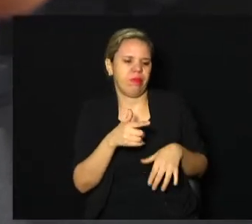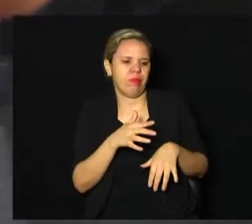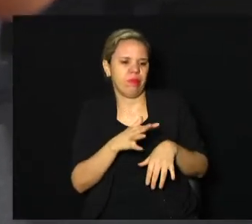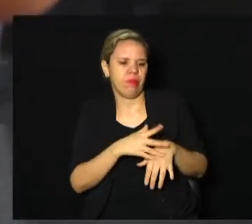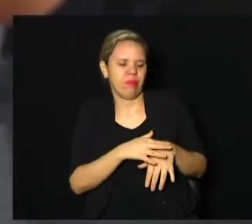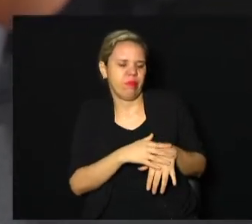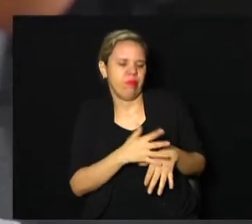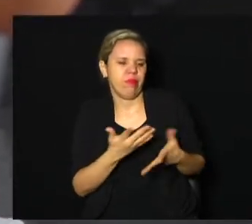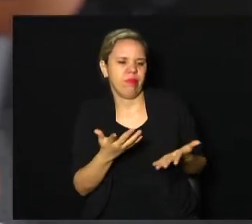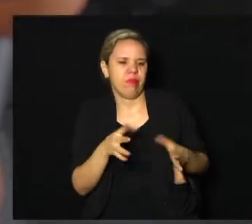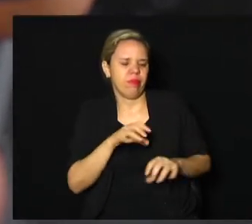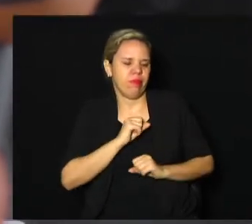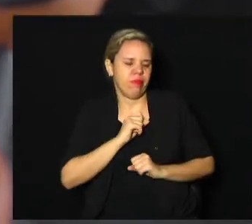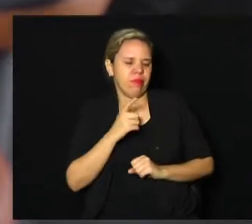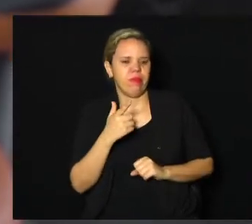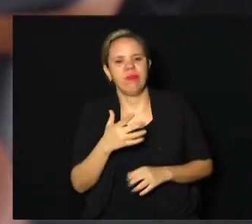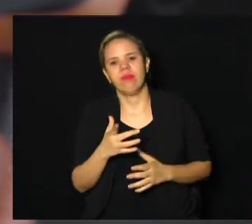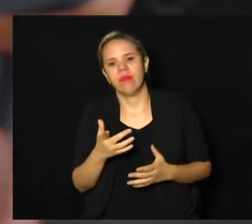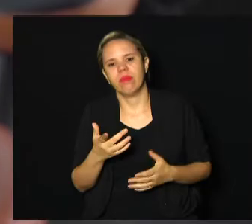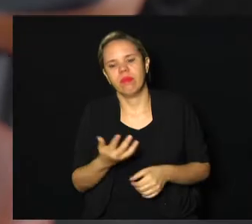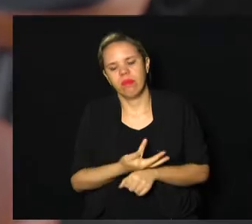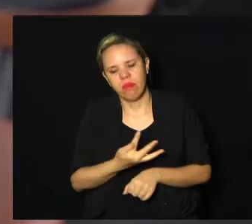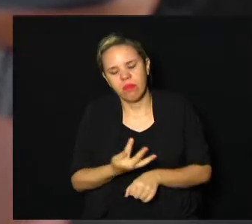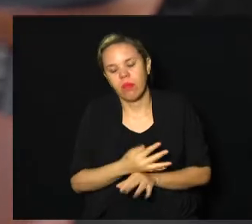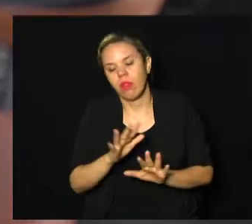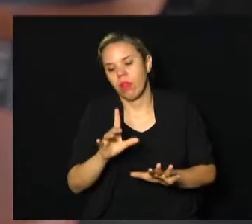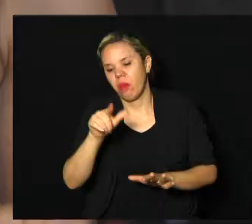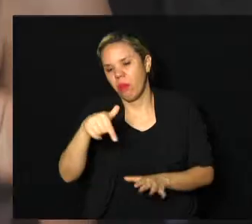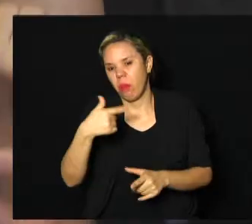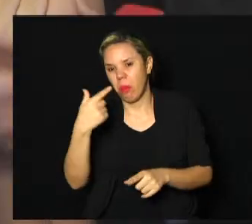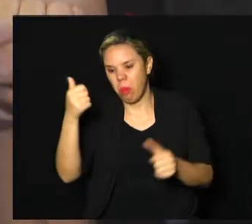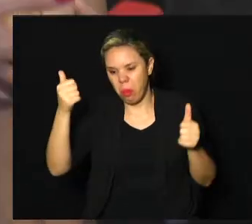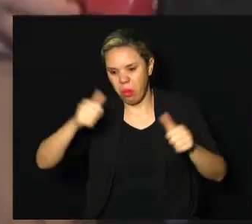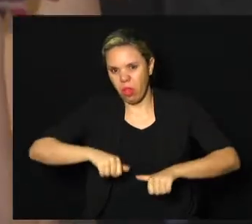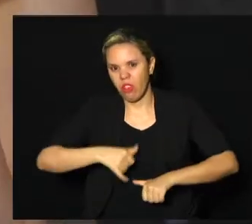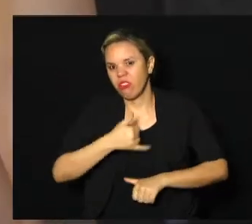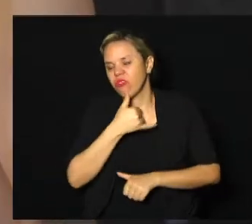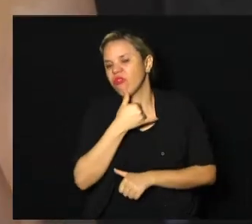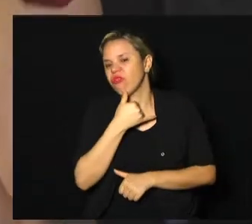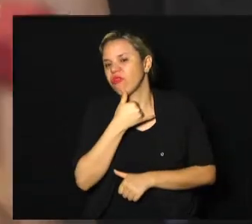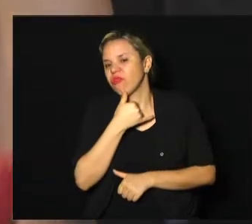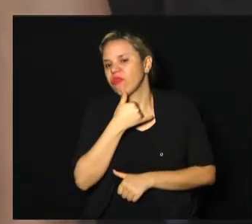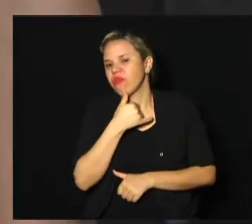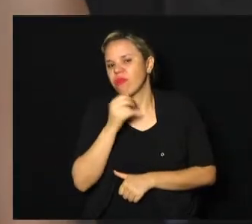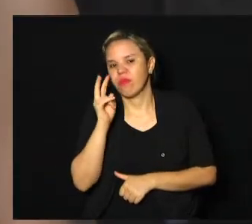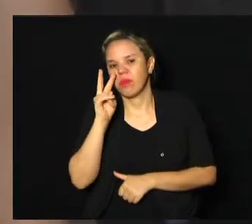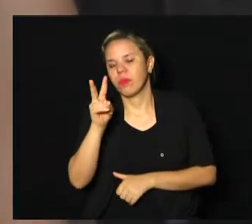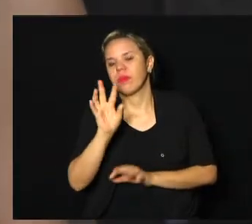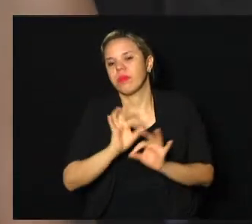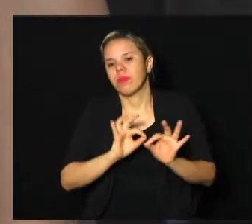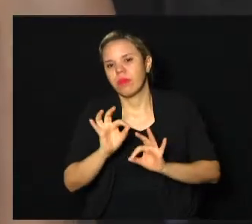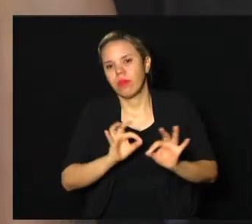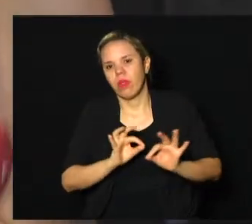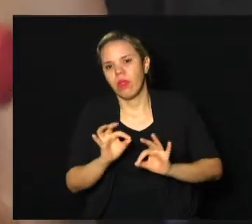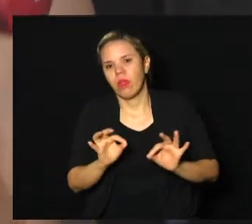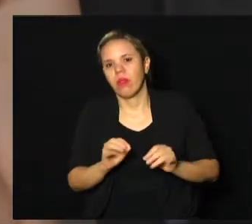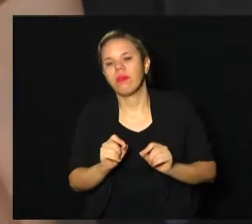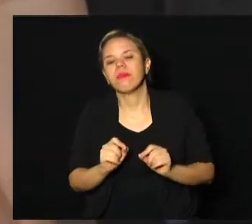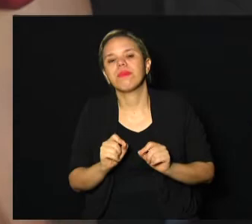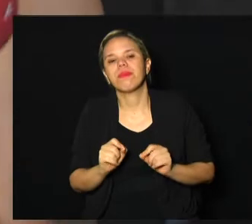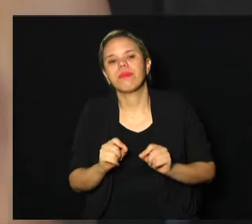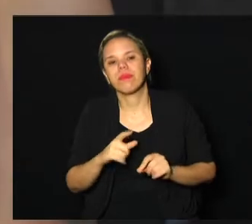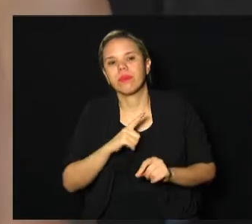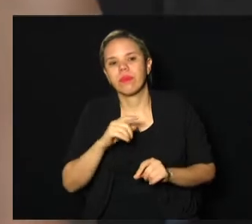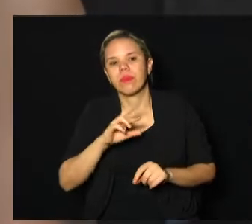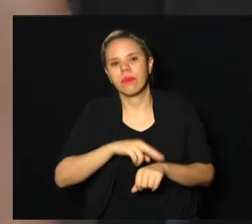uma sobrecarga mecânica, mas é mais triste ainda você ver uma pessoa que se organizou para